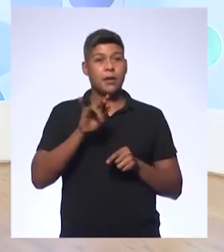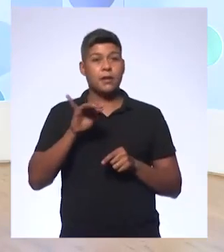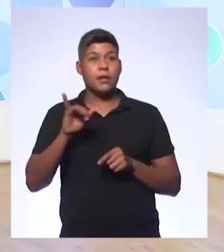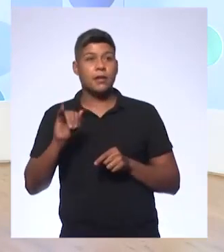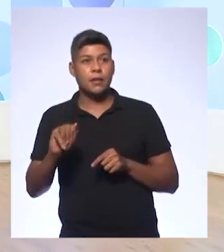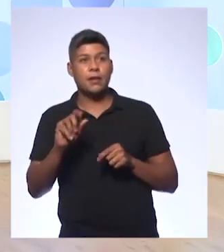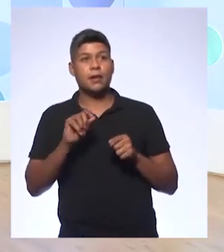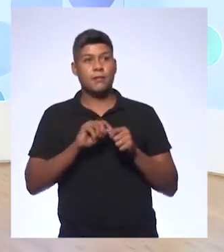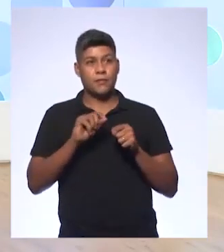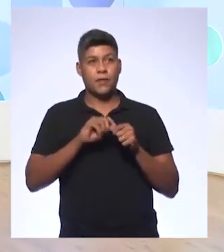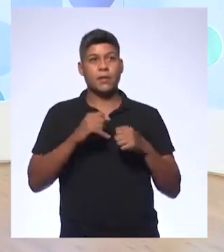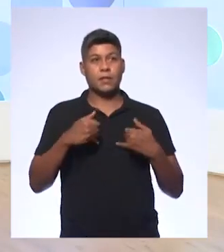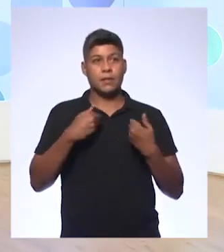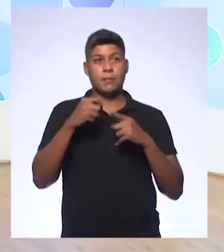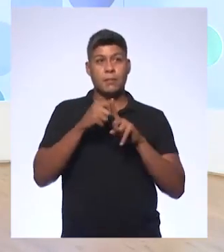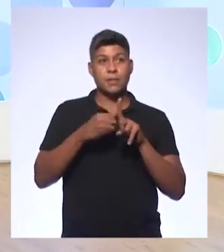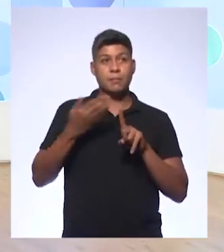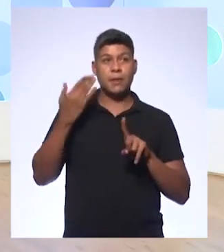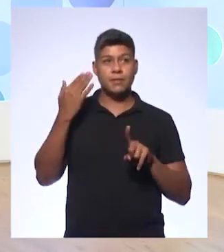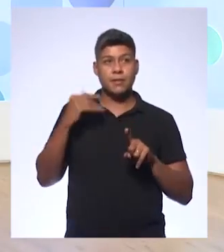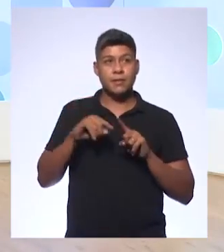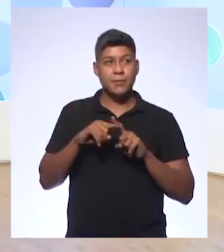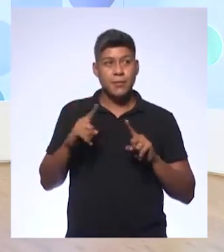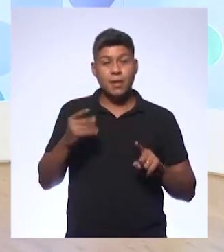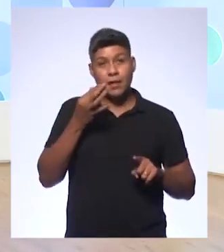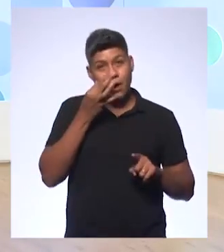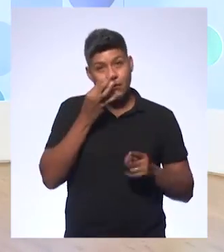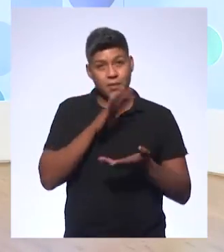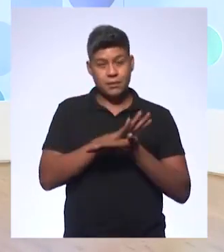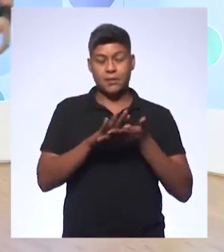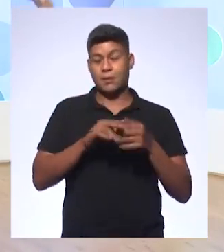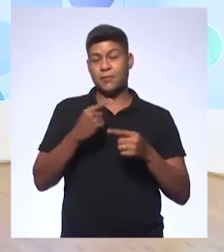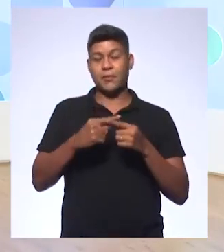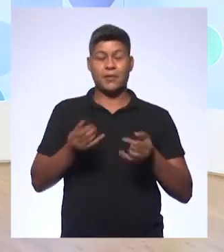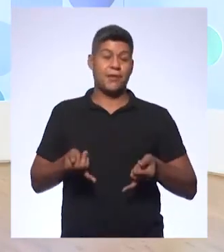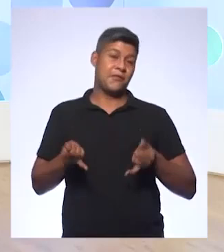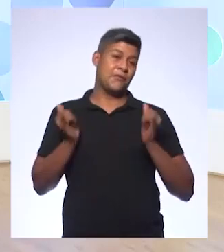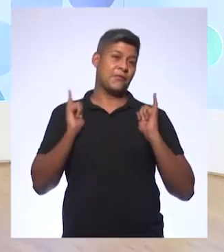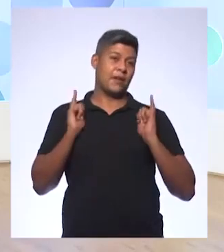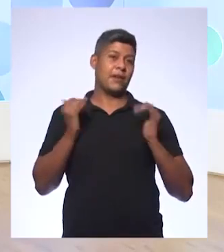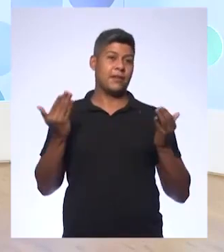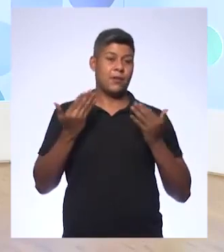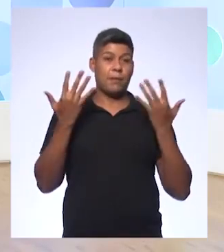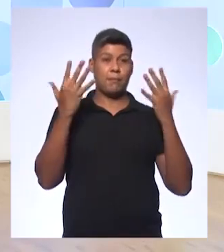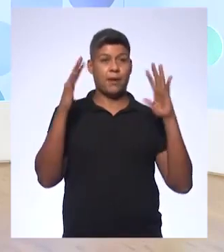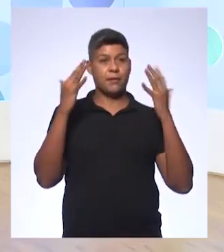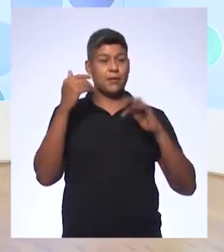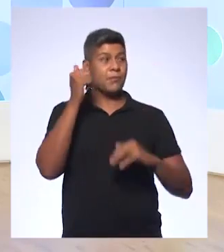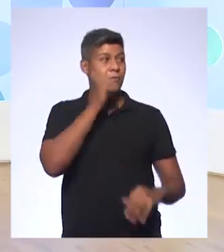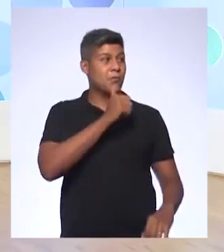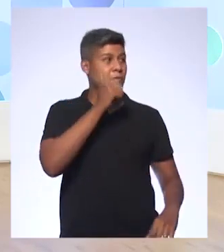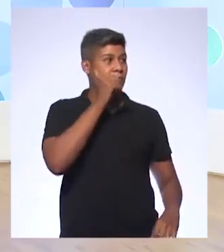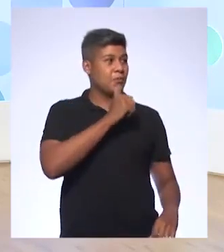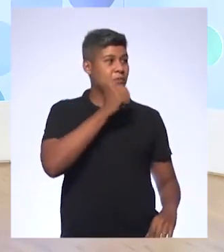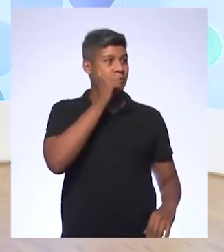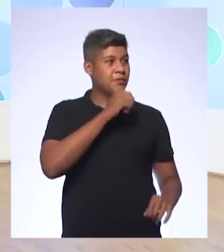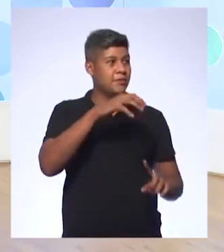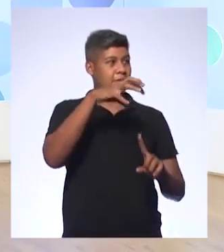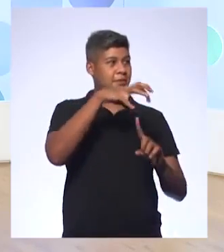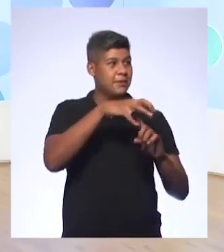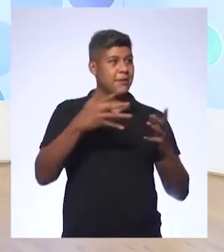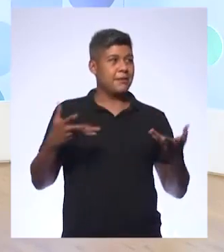Que fez aniversário mês passado, mas eu não pude fazer ao vivo porque eu estava de férias. Então eu gostaria de dar parabéns a essa mulher, essa rainha,